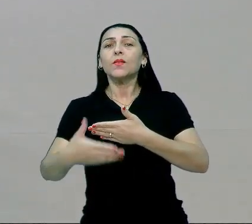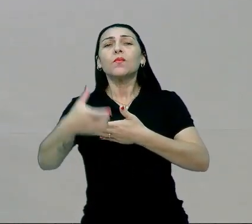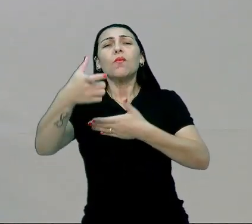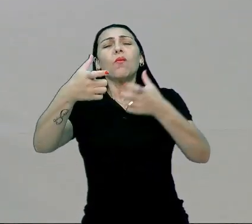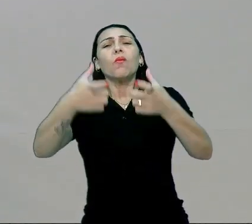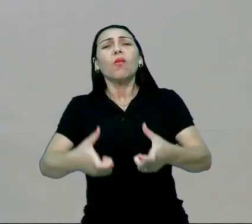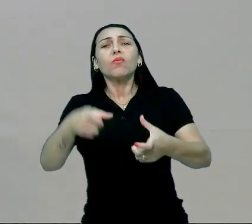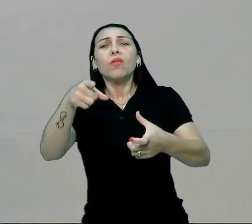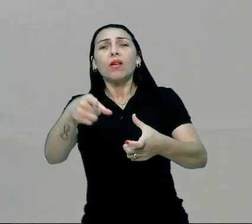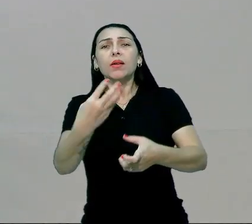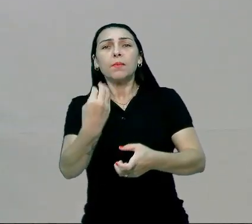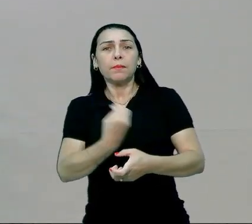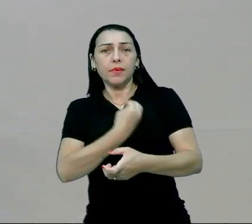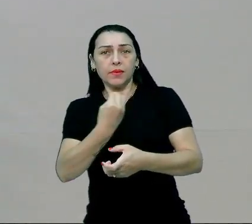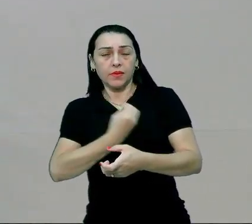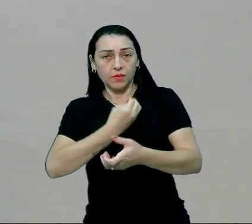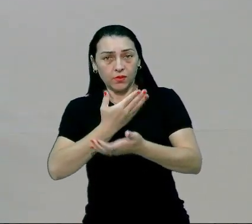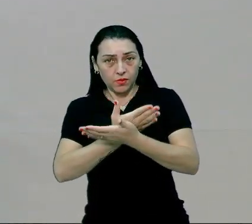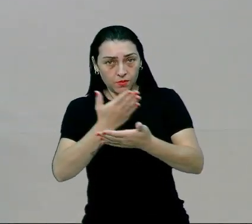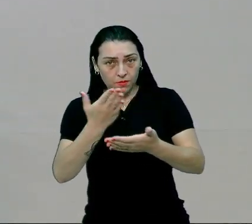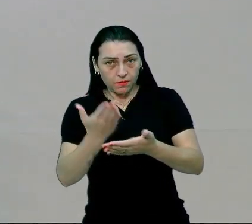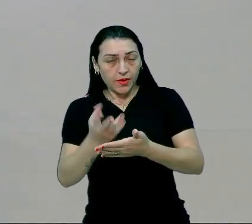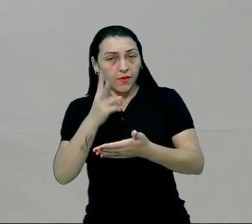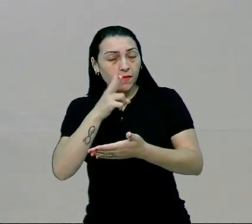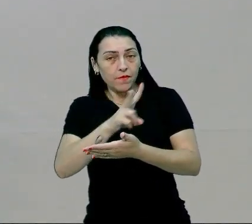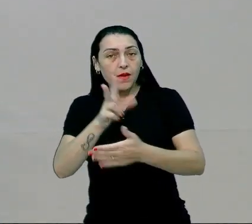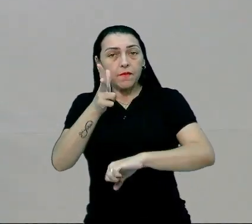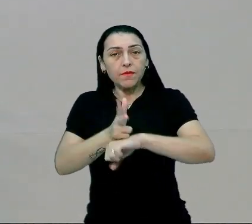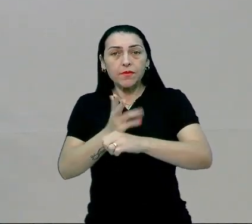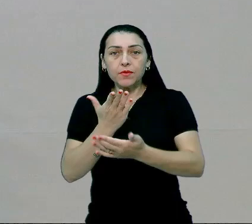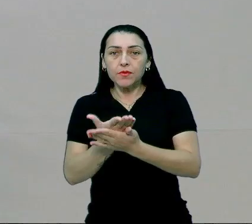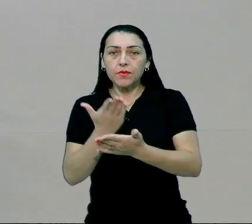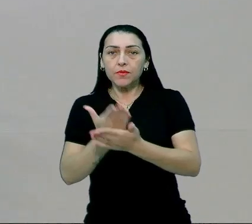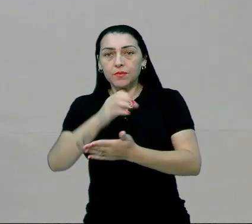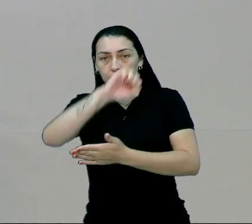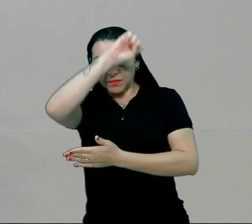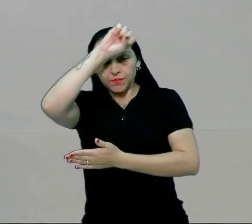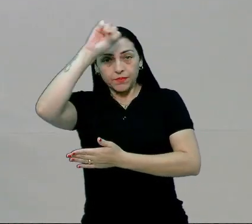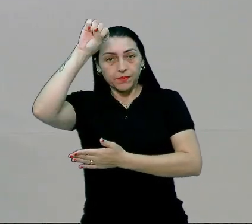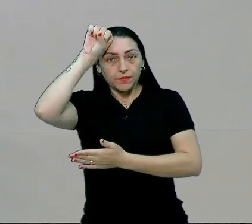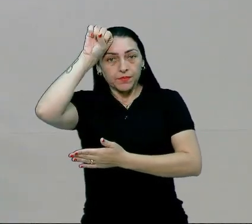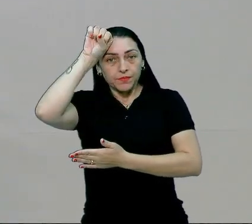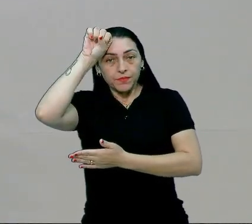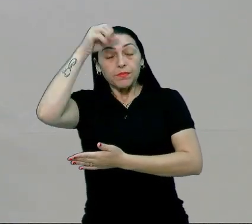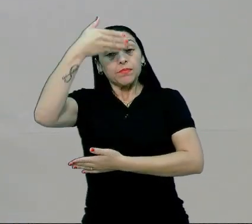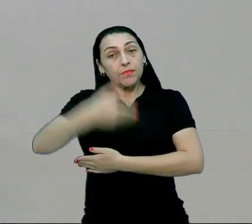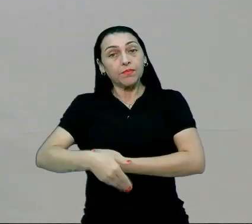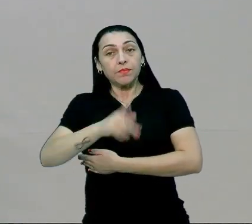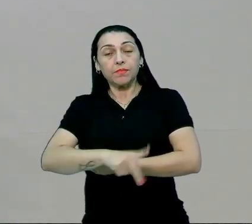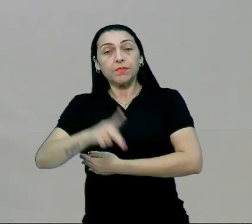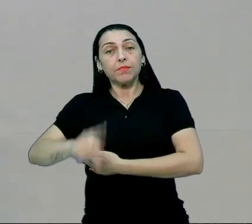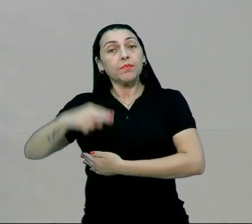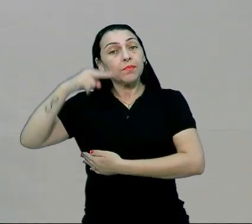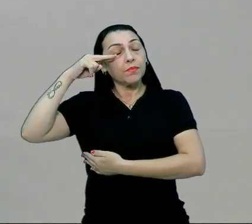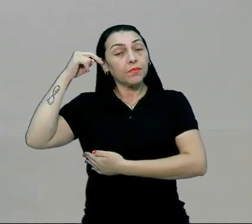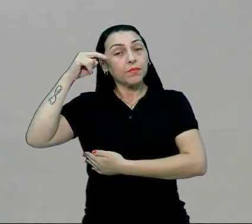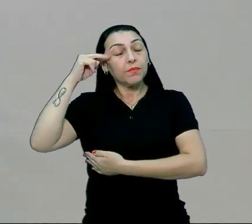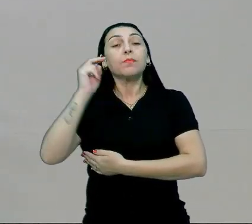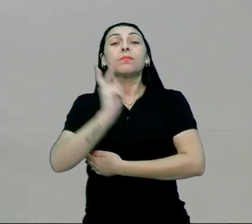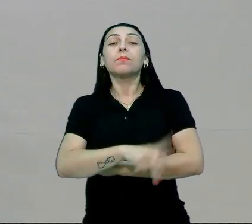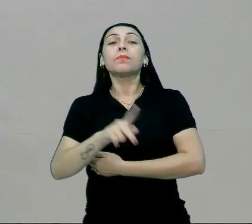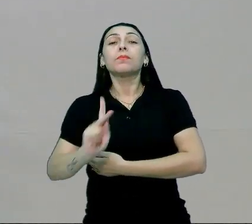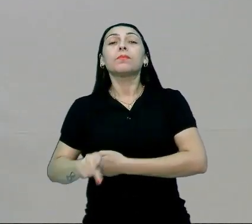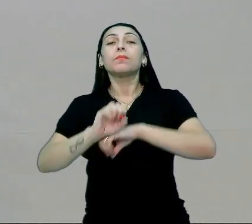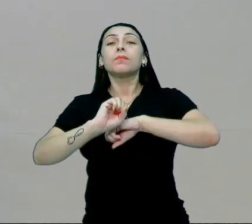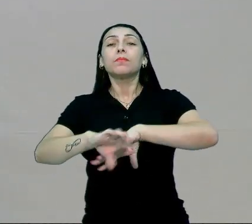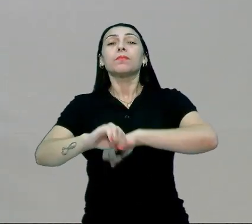onde você estiver, você começa a acompanhar a videoaula de Sociologia. Eu sou o professor Ney Araújo,